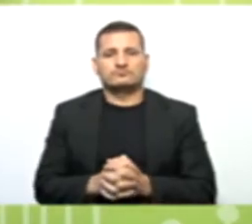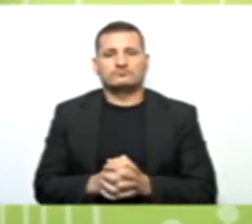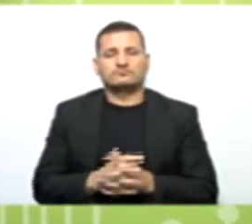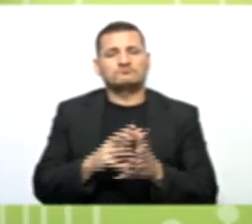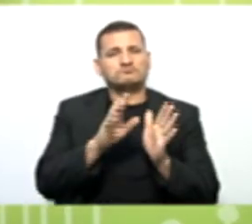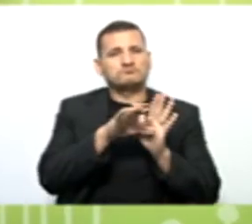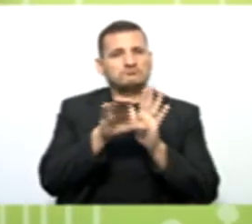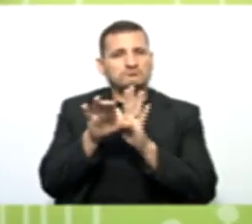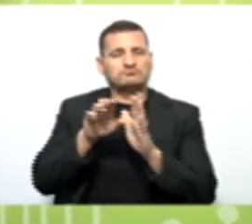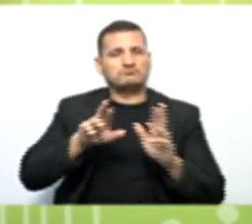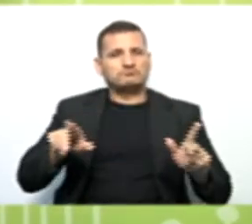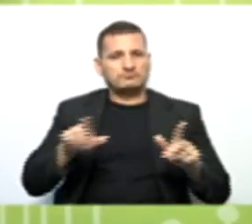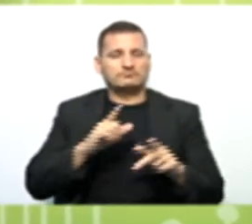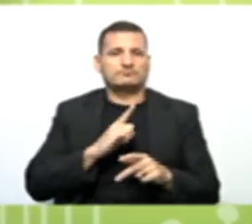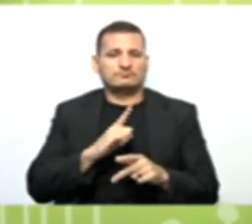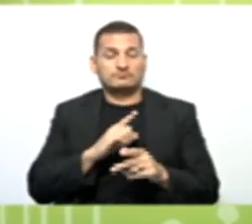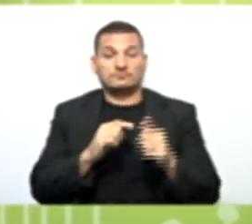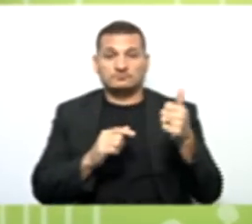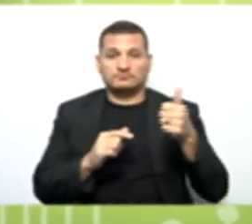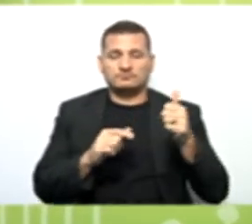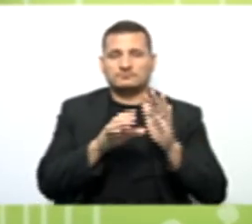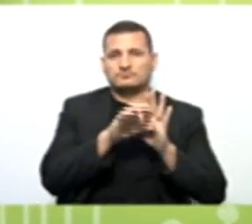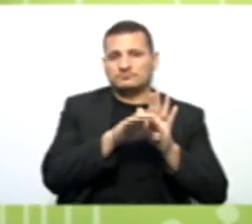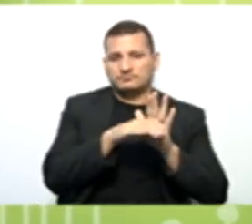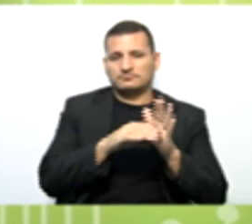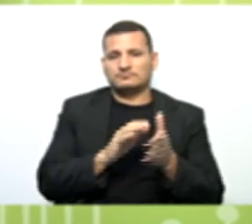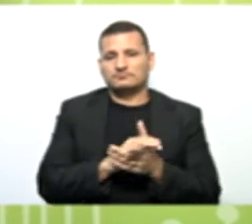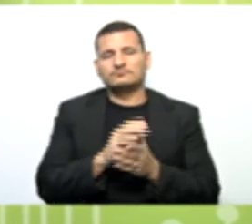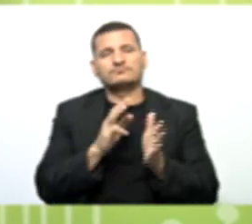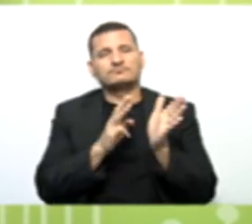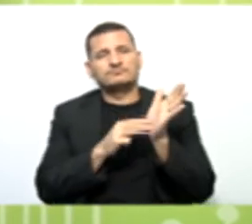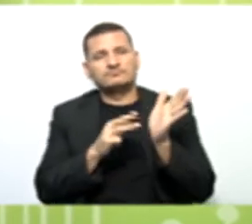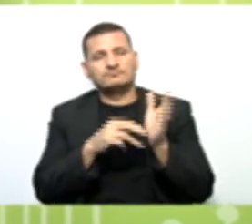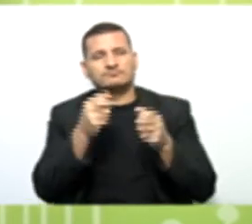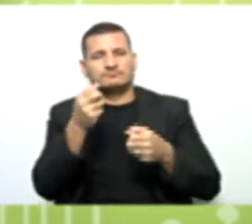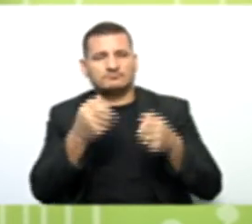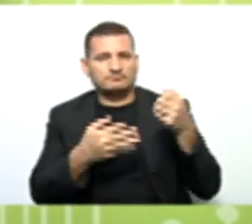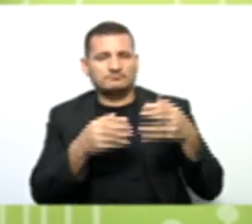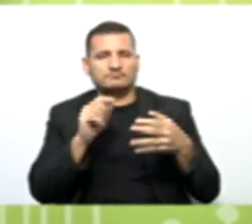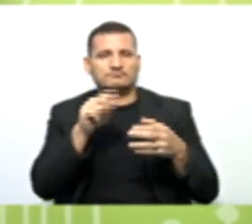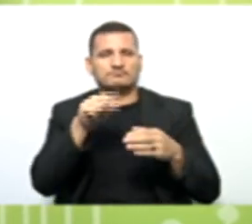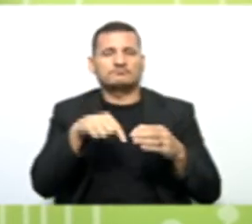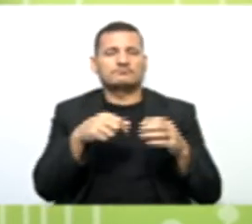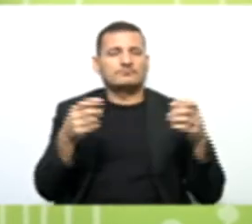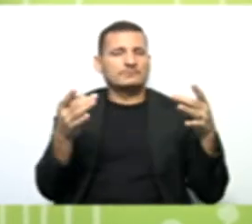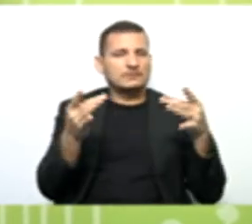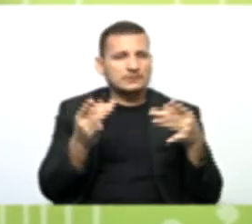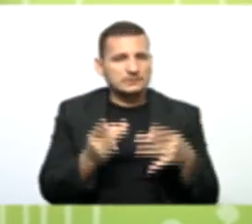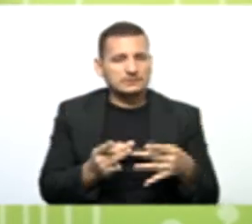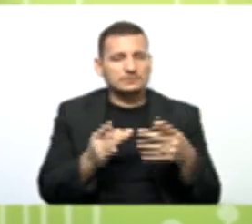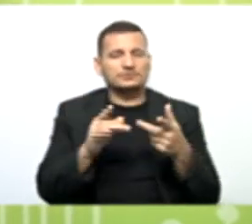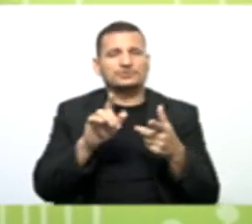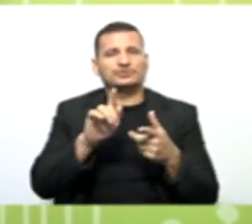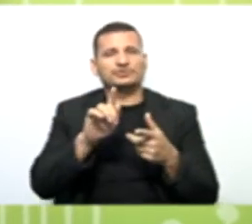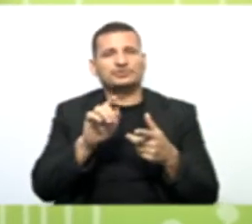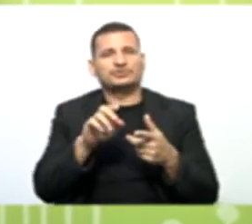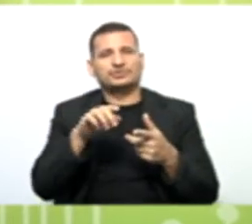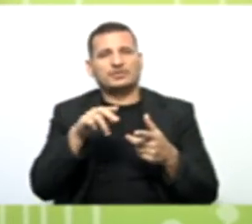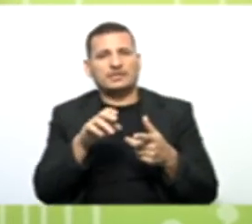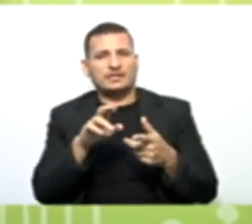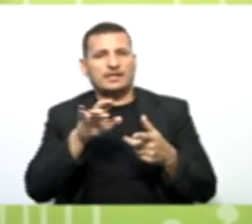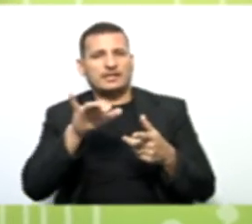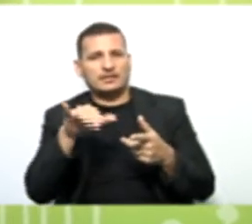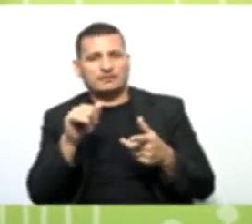bem alternativos. O primeiro conceito, falando que método construtor é uma descrição genérica, na verdade, é o conceito